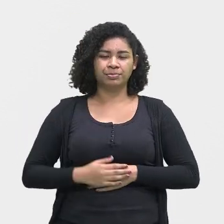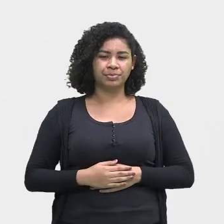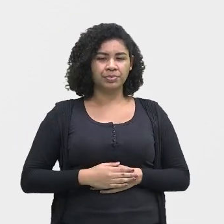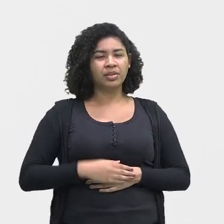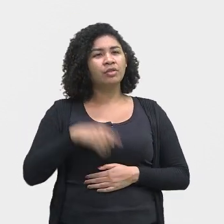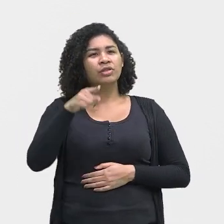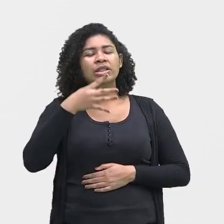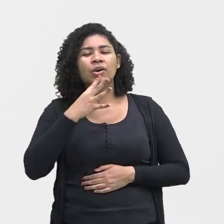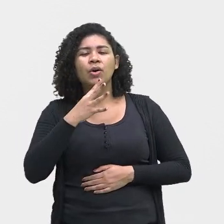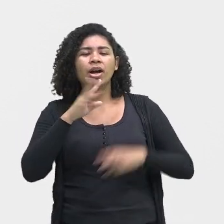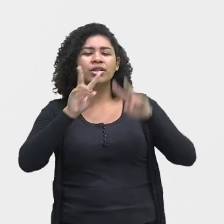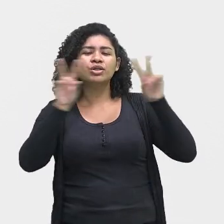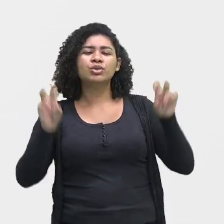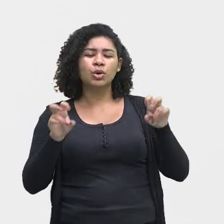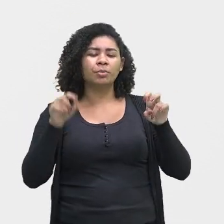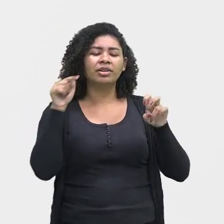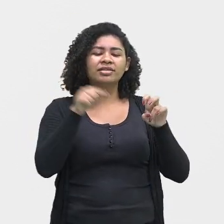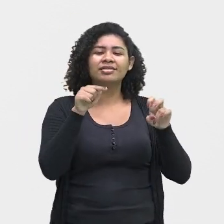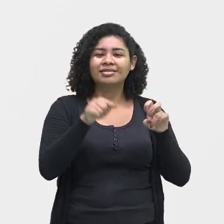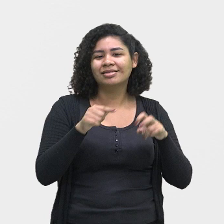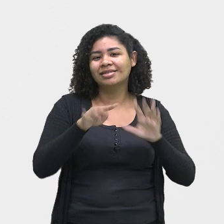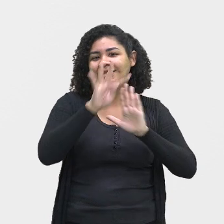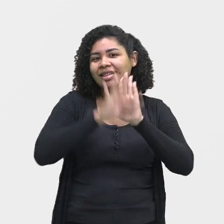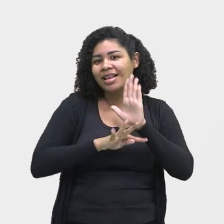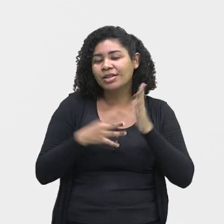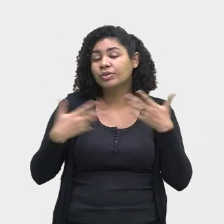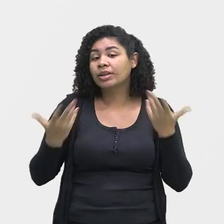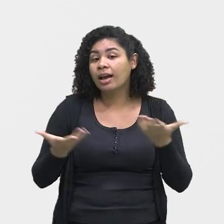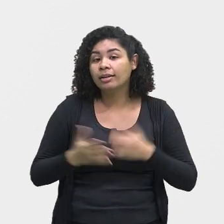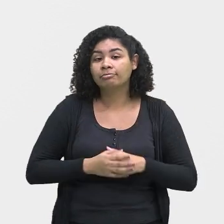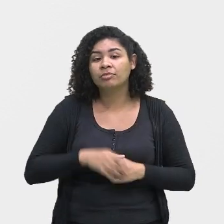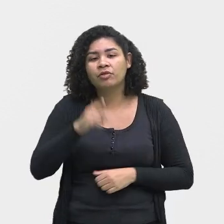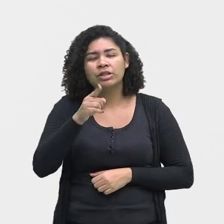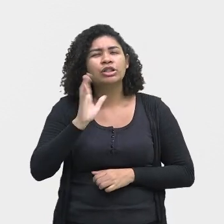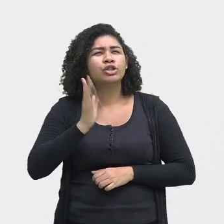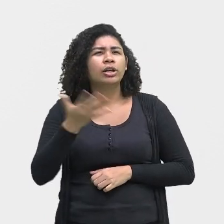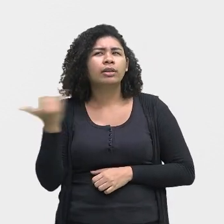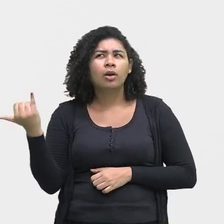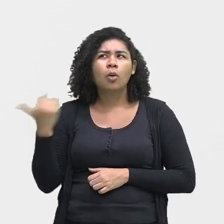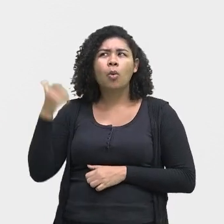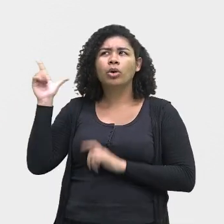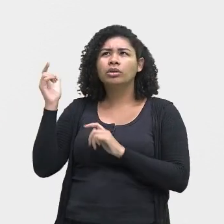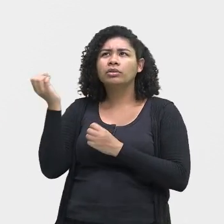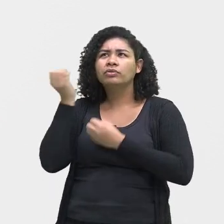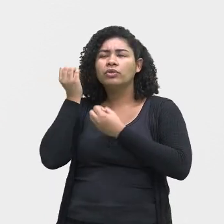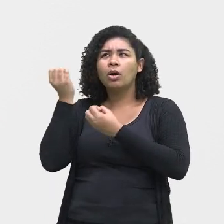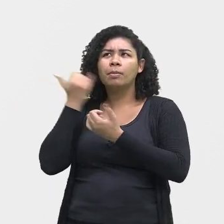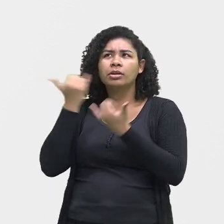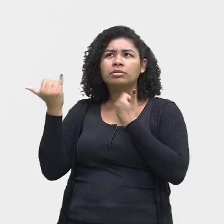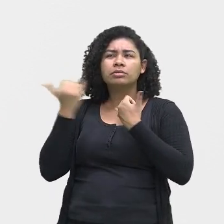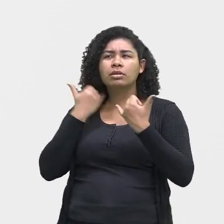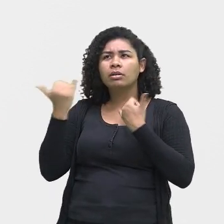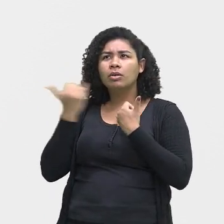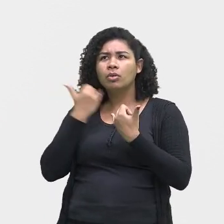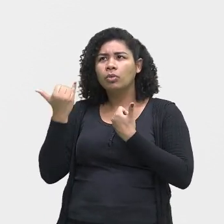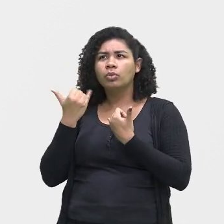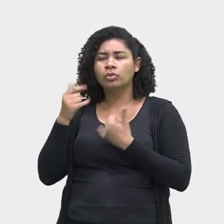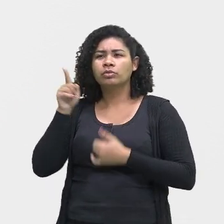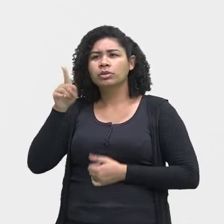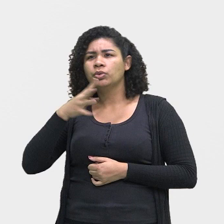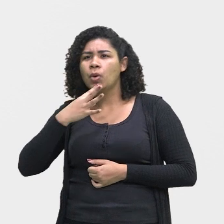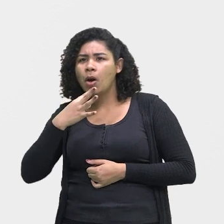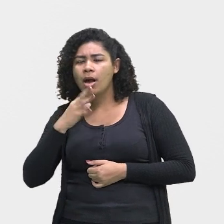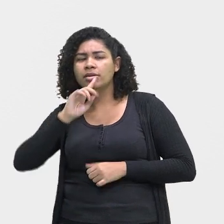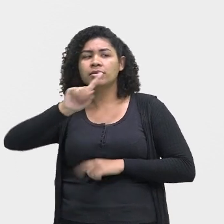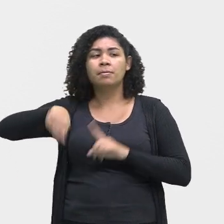já sabe sobre o assunto que o texto está abordando? O que você já ouviu falar? Juntando o seu conhecimento prévio com aquilo que está